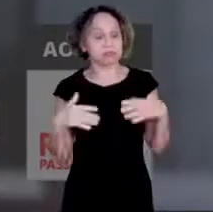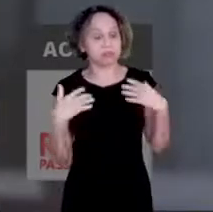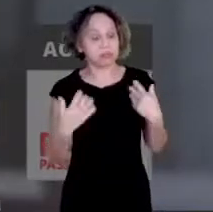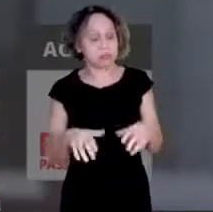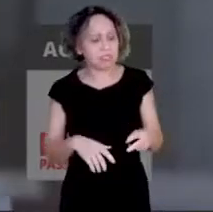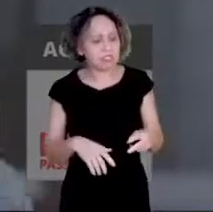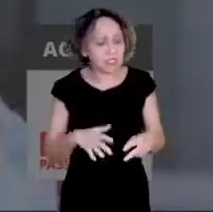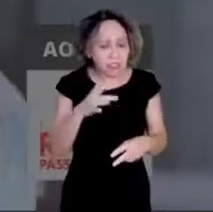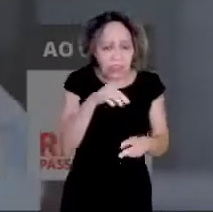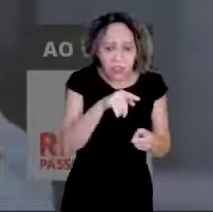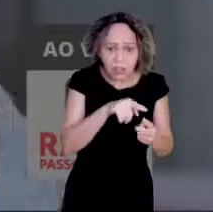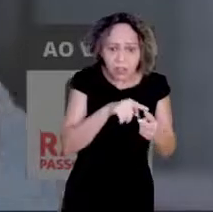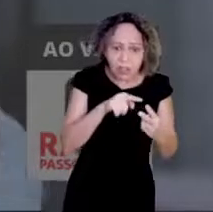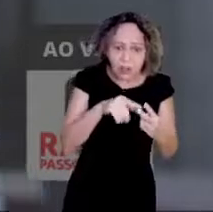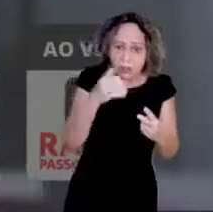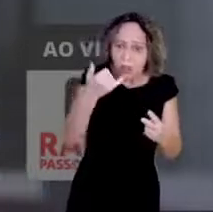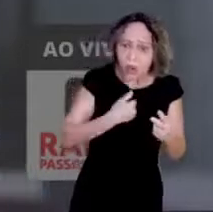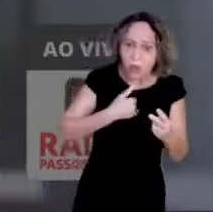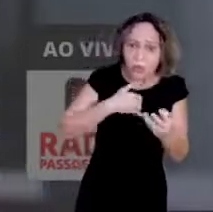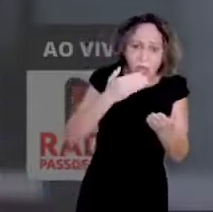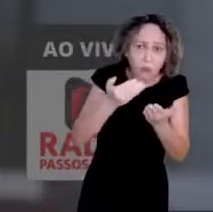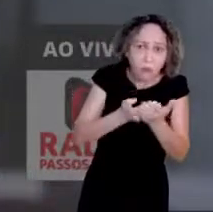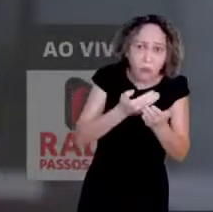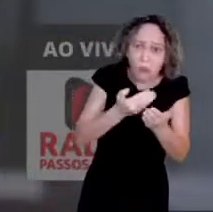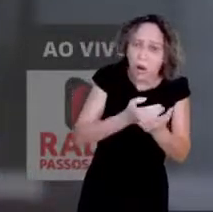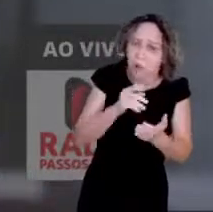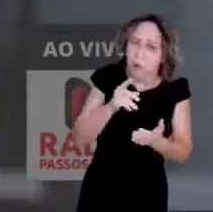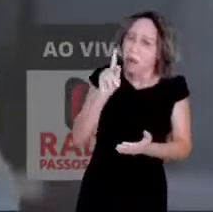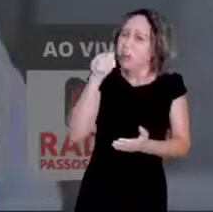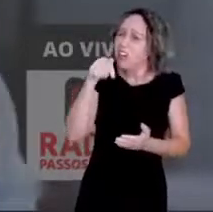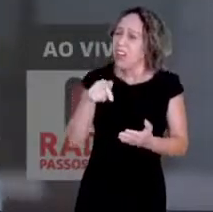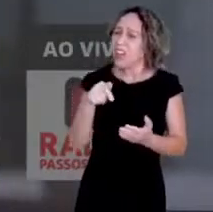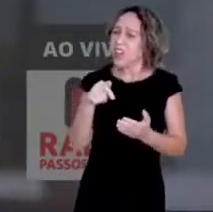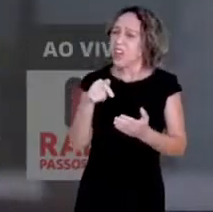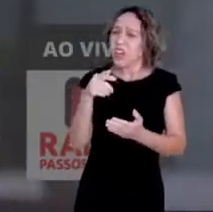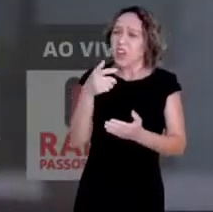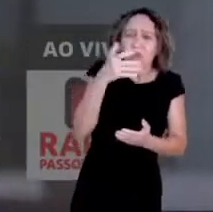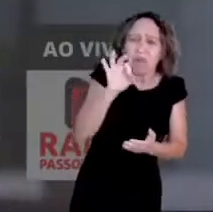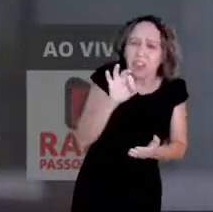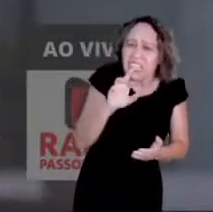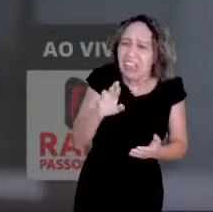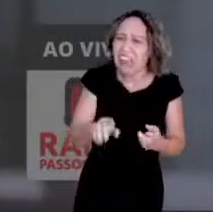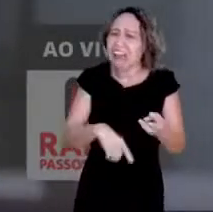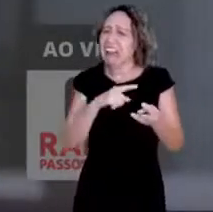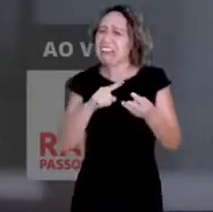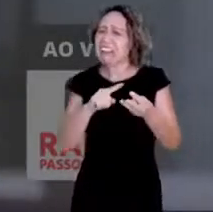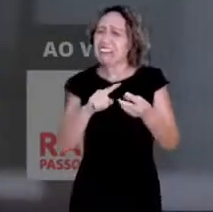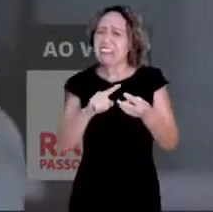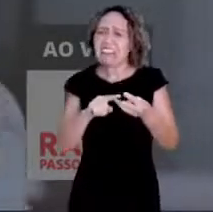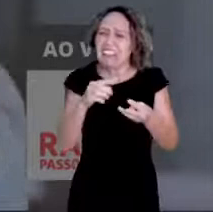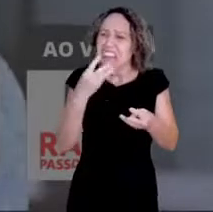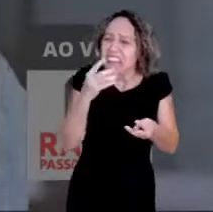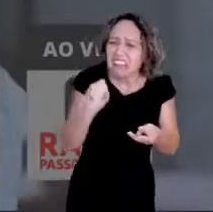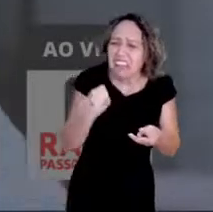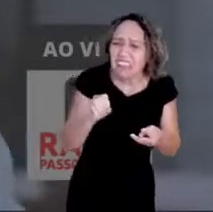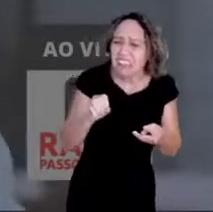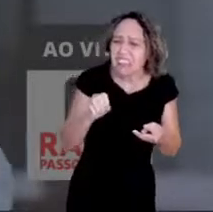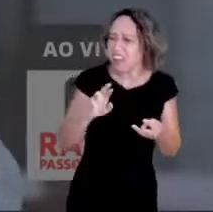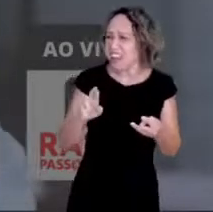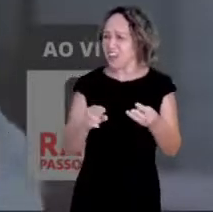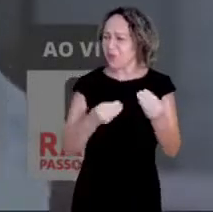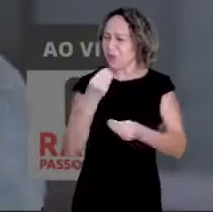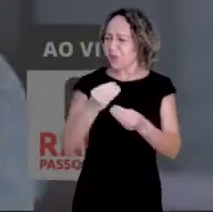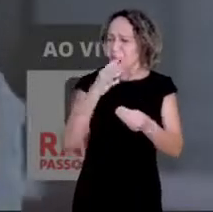pobre. A gente, então, colocava no mercado para que pudesse equilibrar o preço. Então, tá caro o arroz, tá caro o feijão, tá